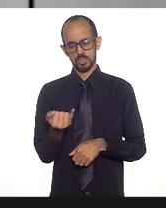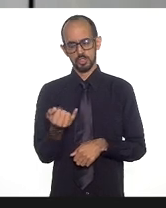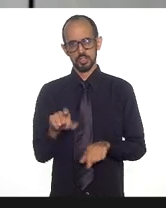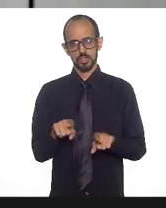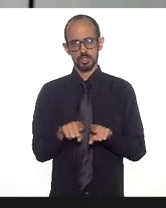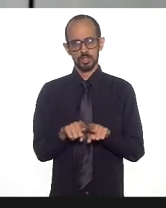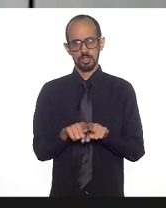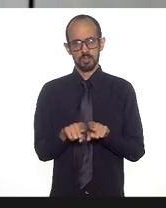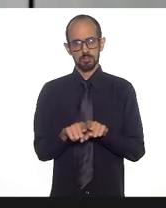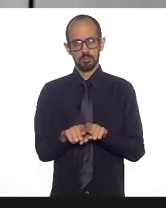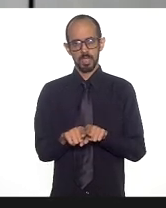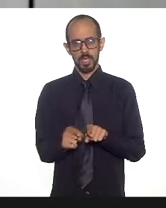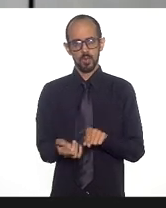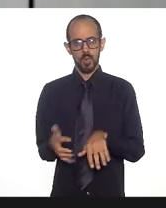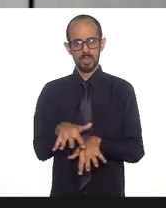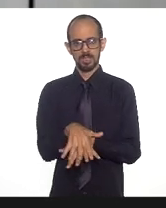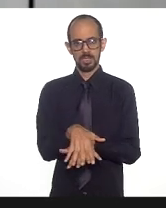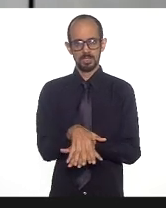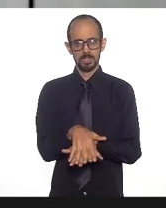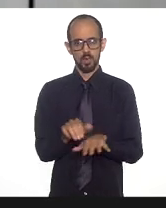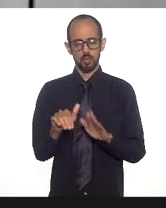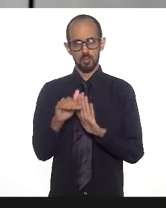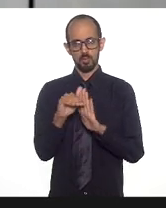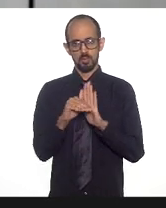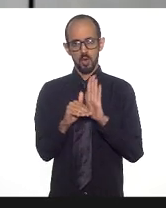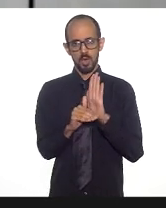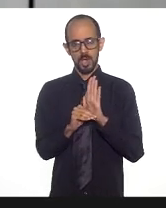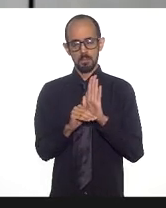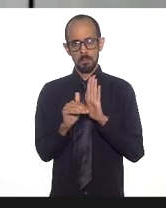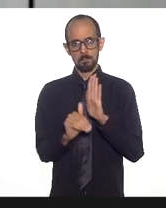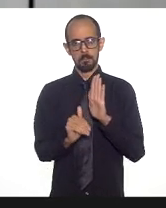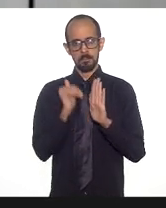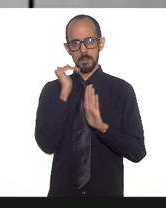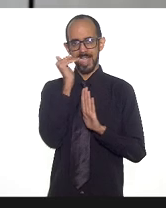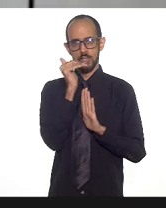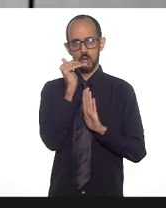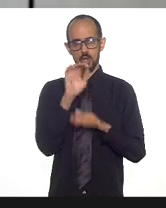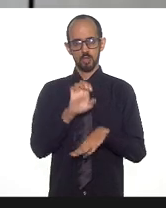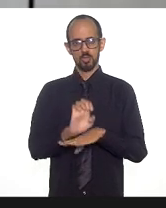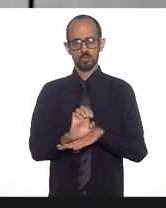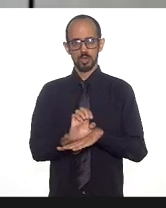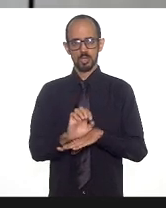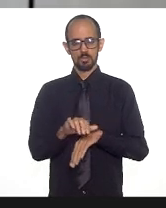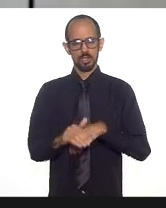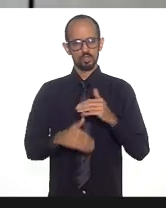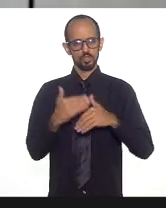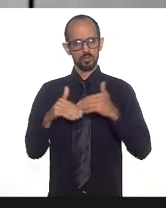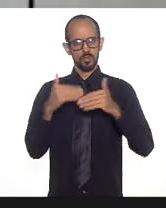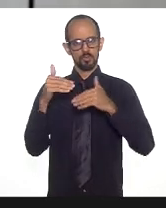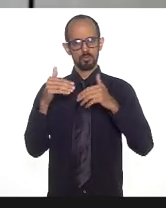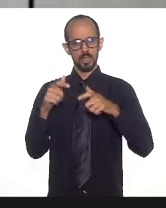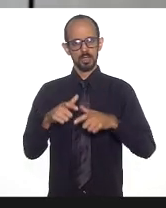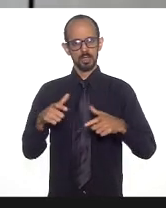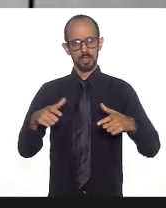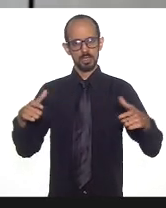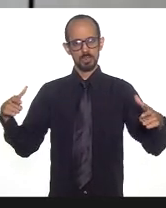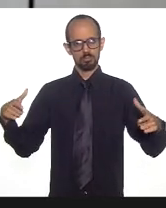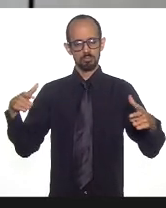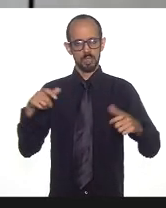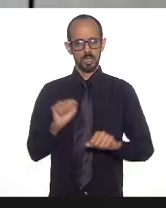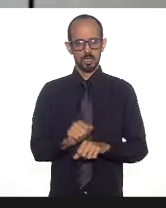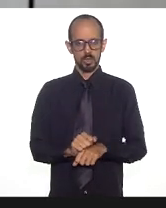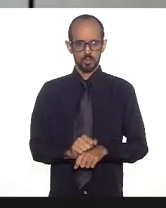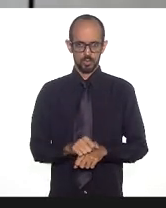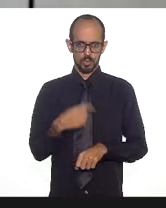da CCERJ num programa maior do Estado para o desenvolvimento e crescimento, né,